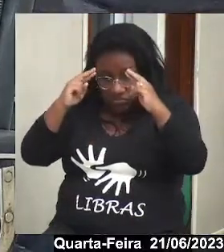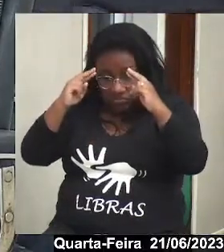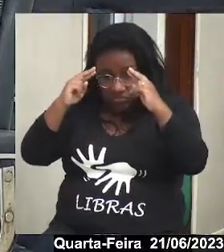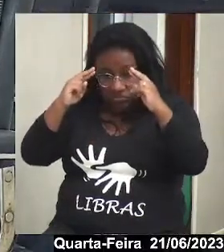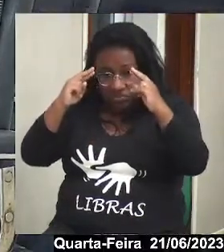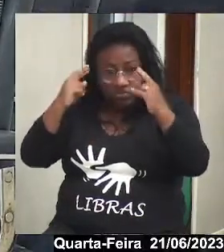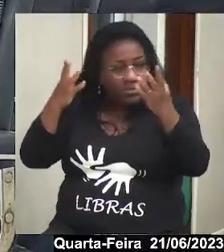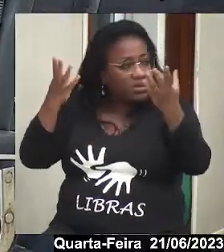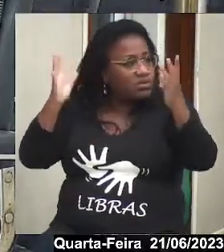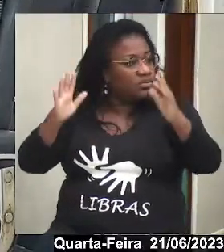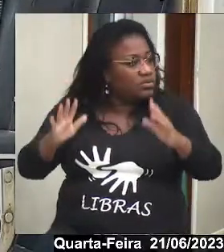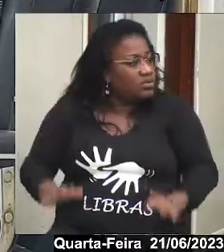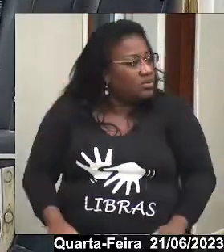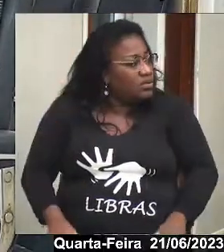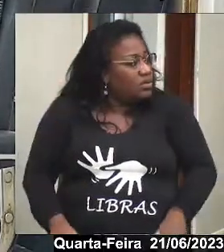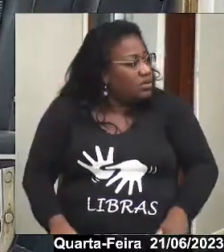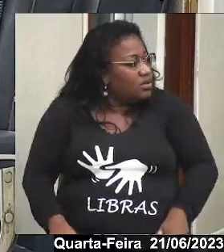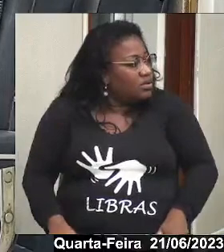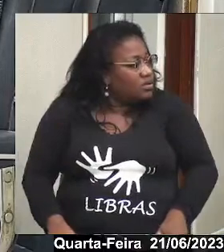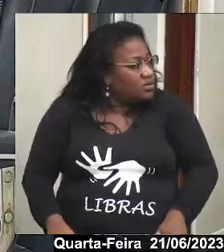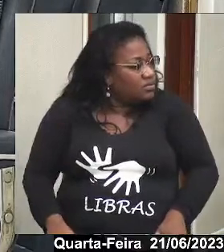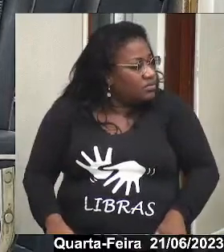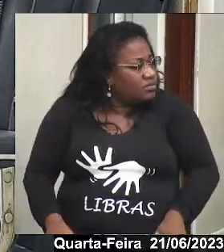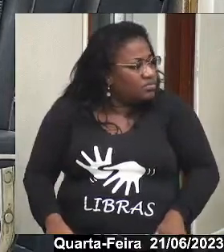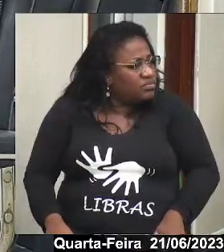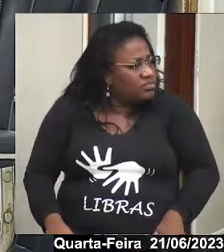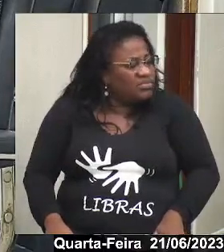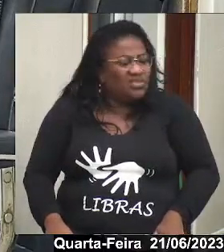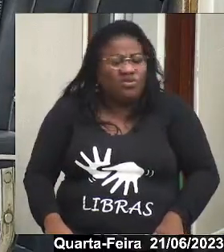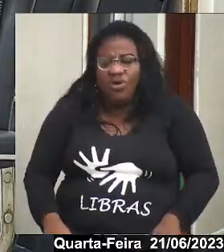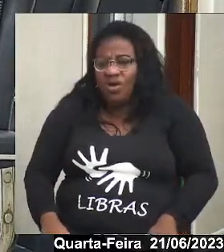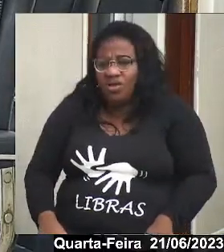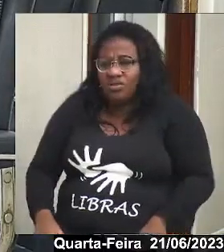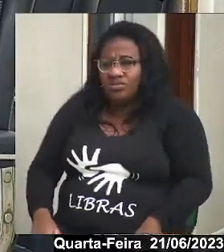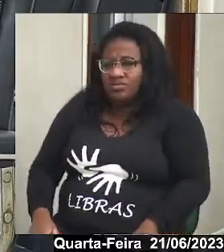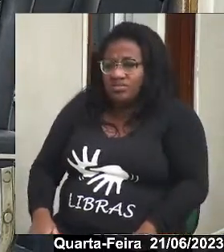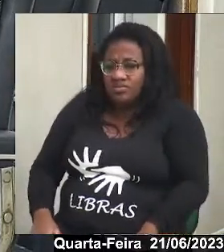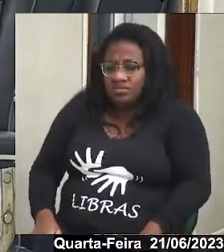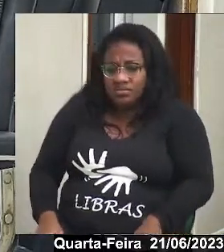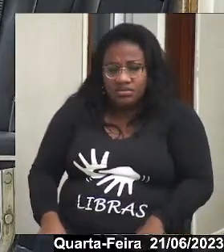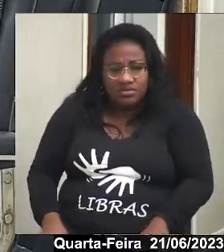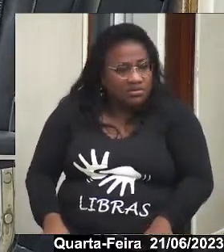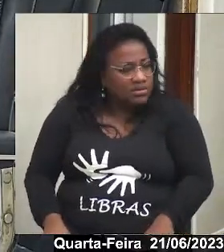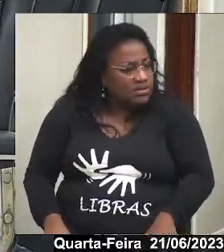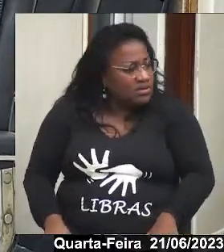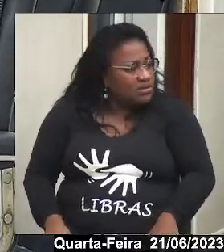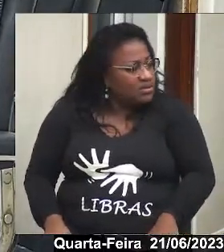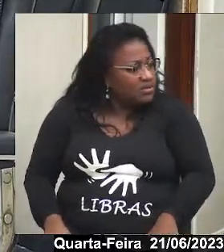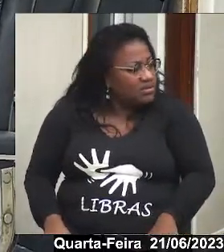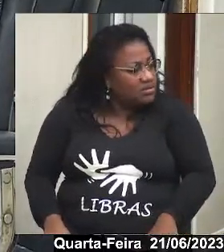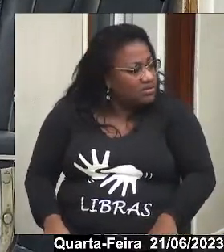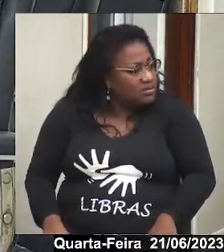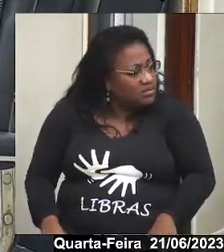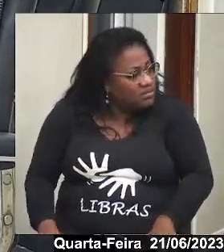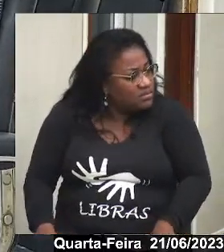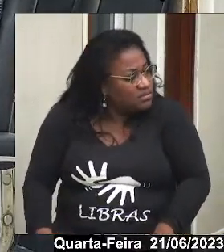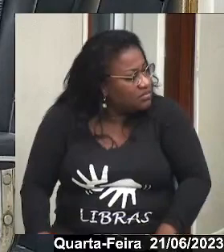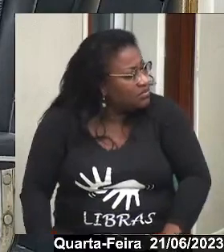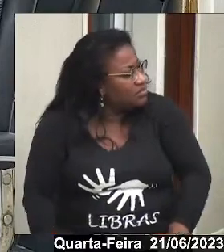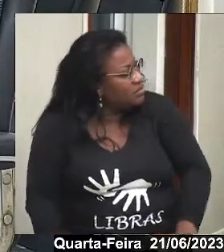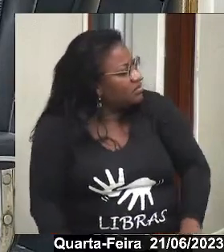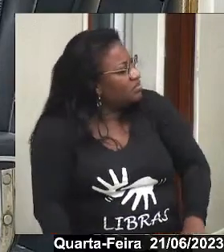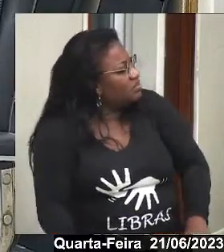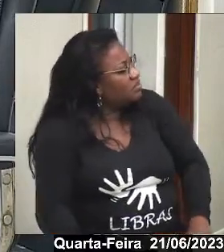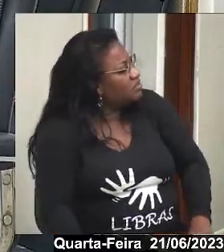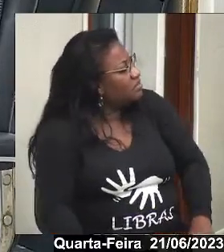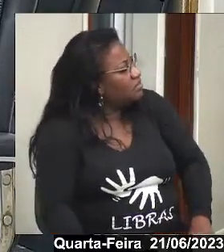os expositores da nossa casa. Pela ordem, presidente, pela ordem, presidente, a justificativa de voto é da GCM. Pela ordem, presidente, aí não. Agora o senhor está voltando aí